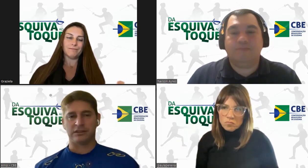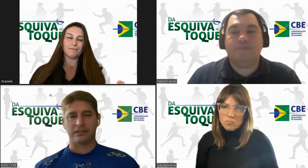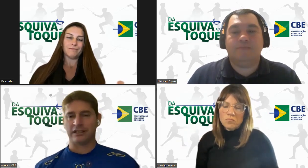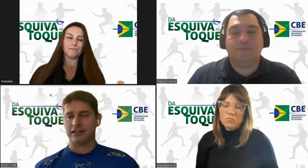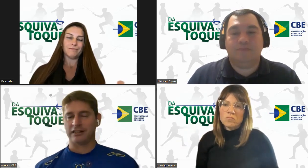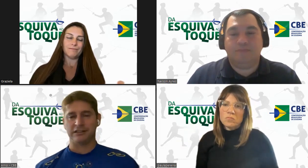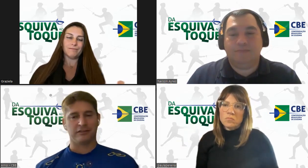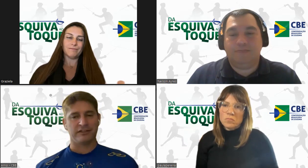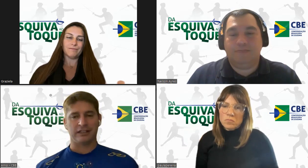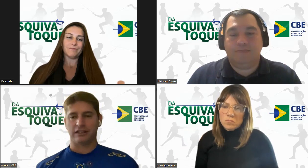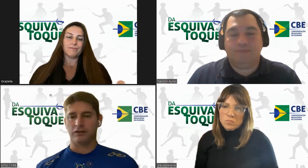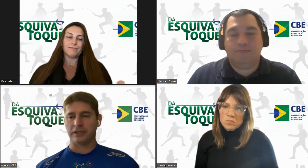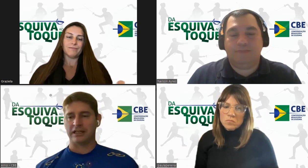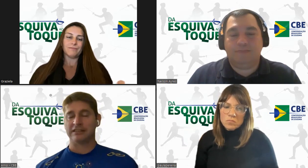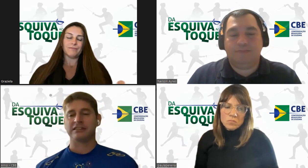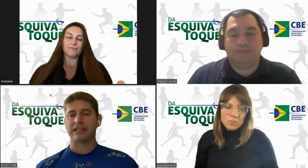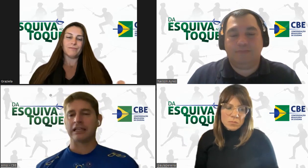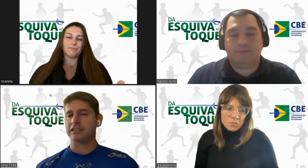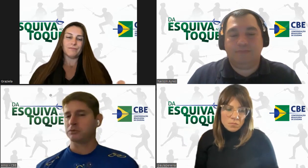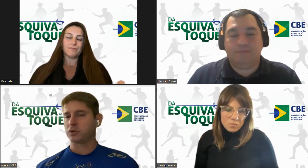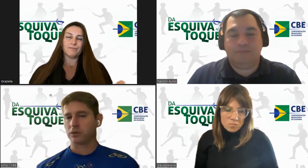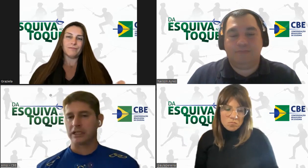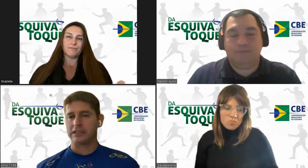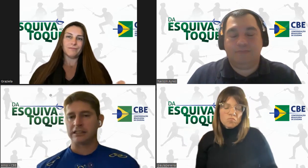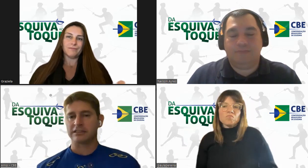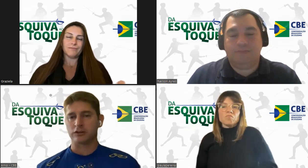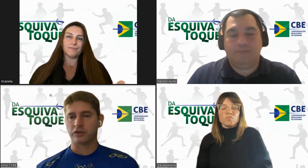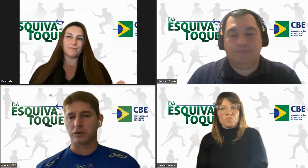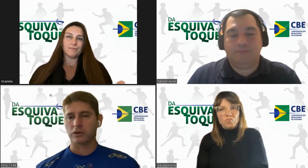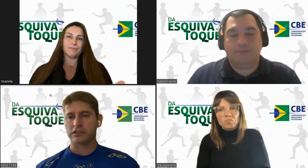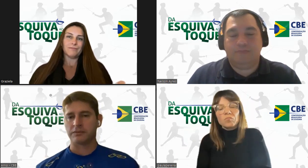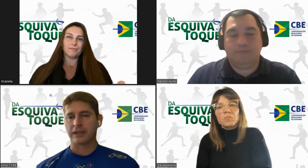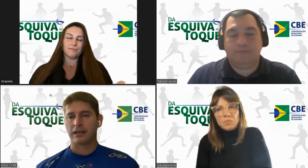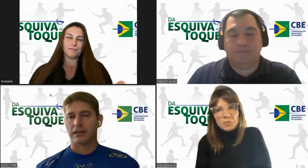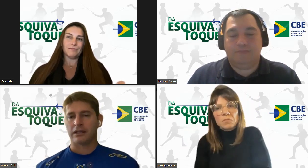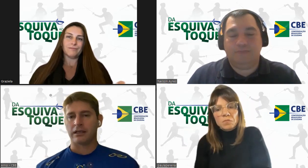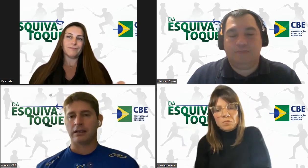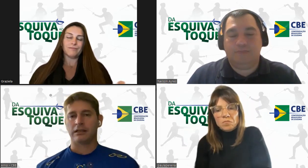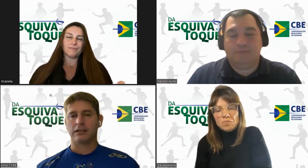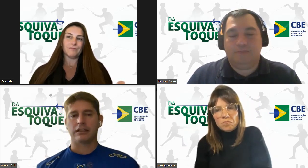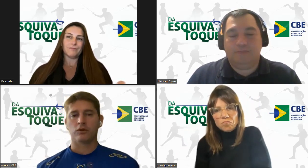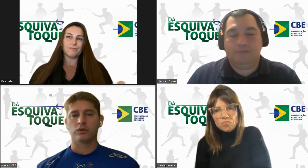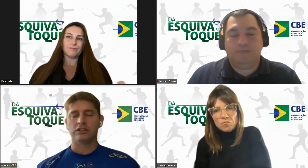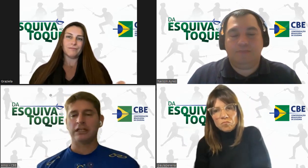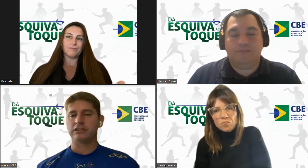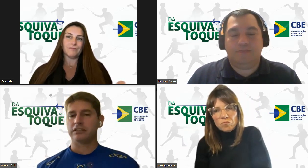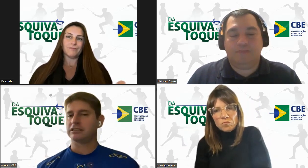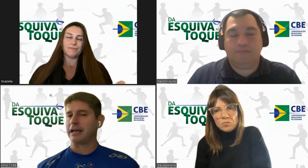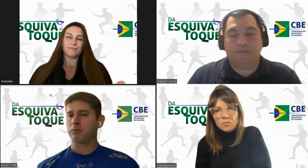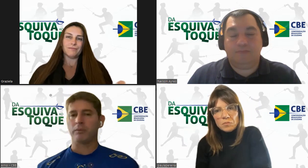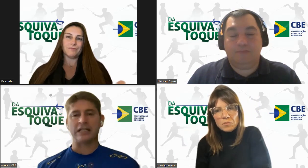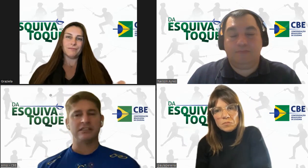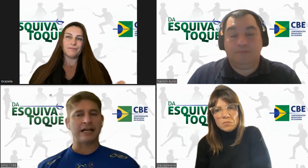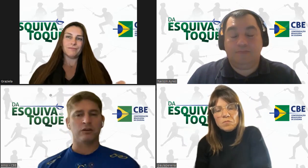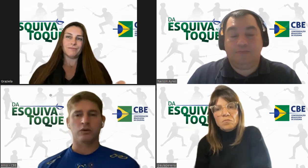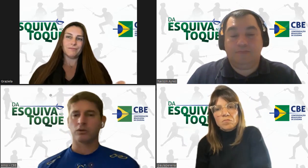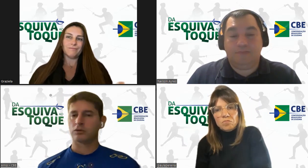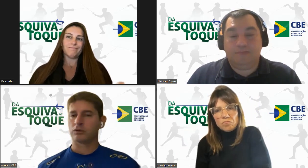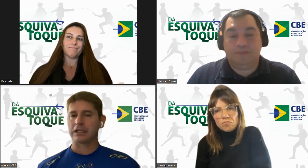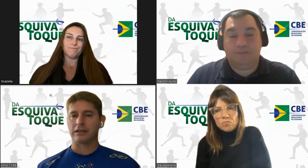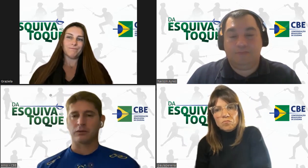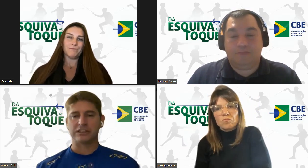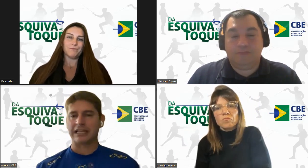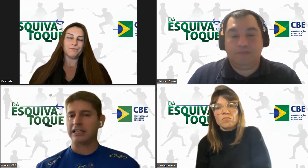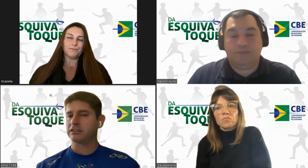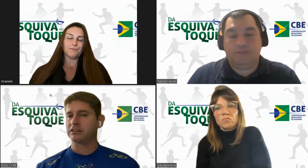o estresse Hoje em dia a gente vê aí uma ansiedade muito grande dessa juventude que no dia a dia já é bombardeado